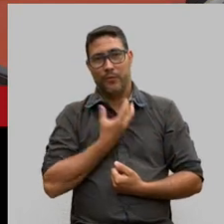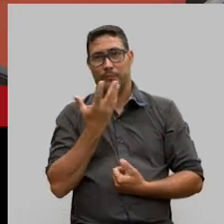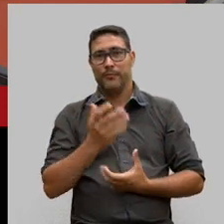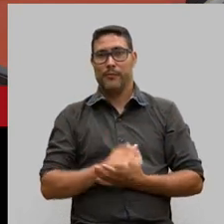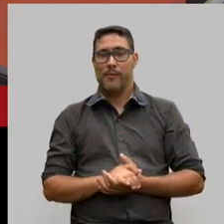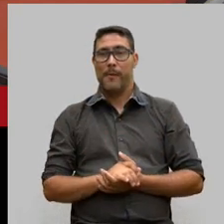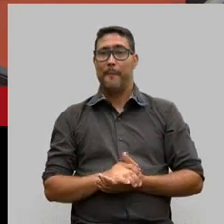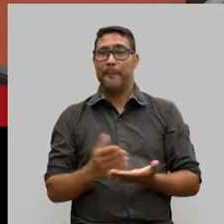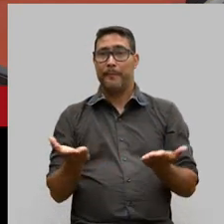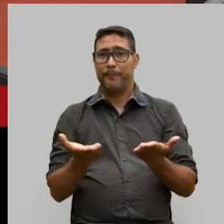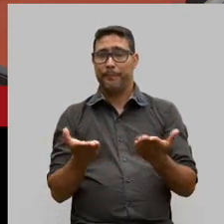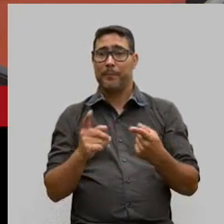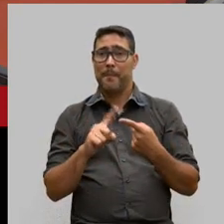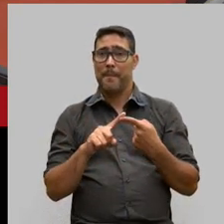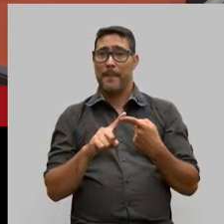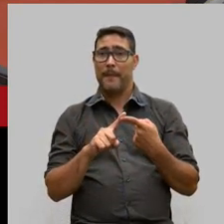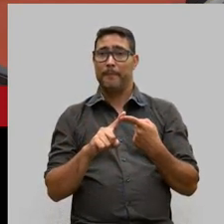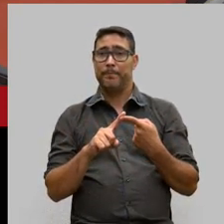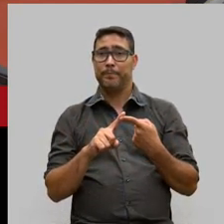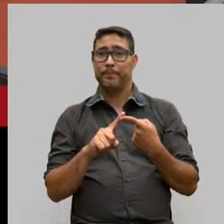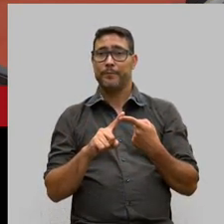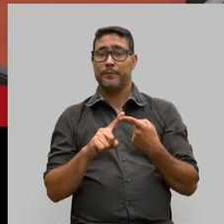agora eois